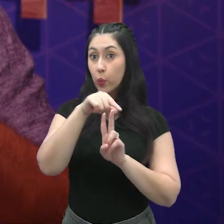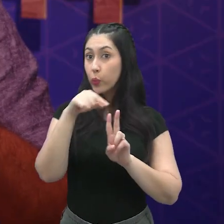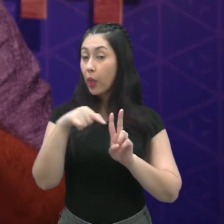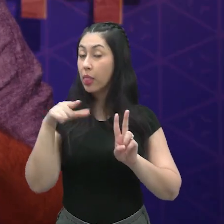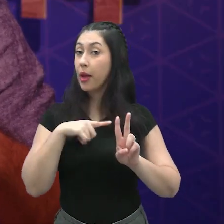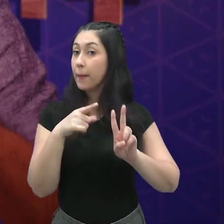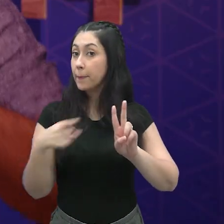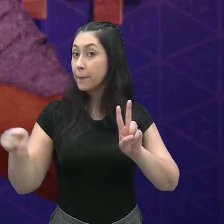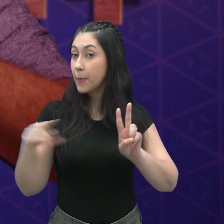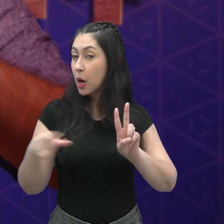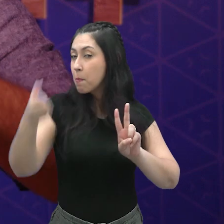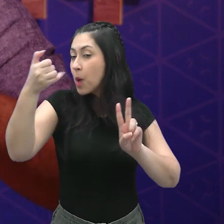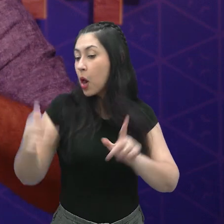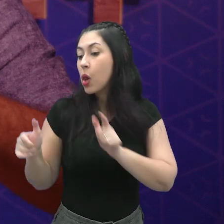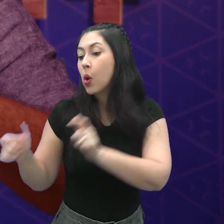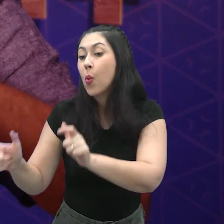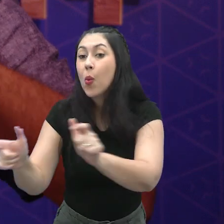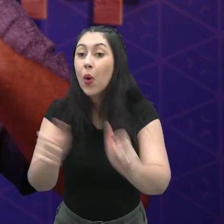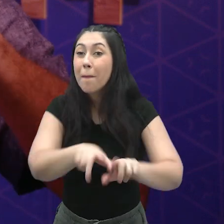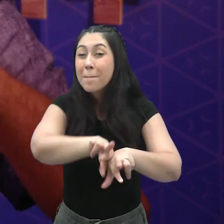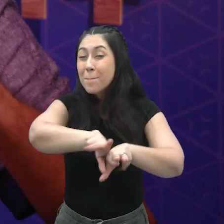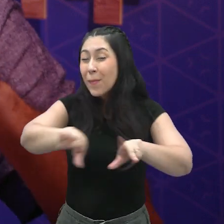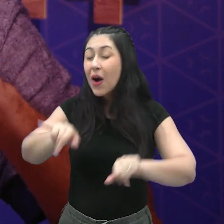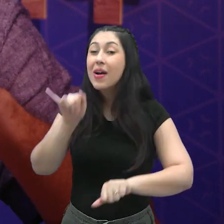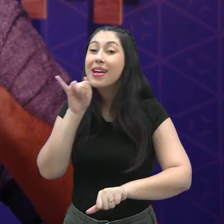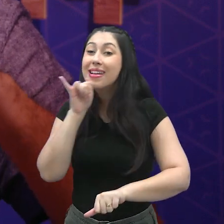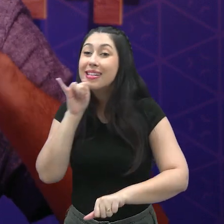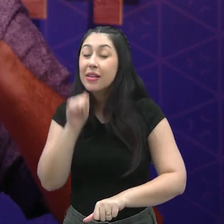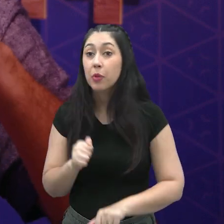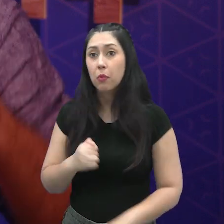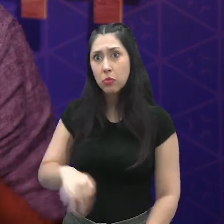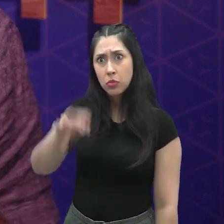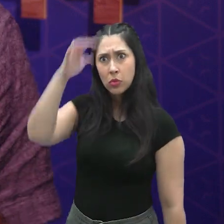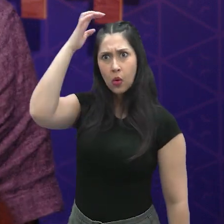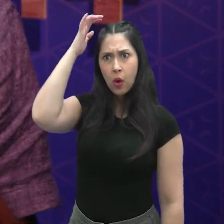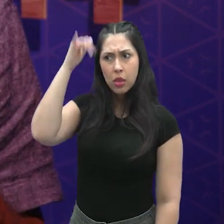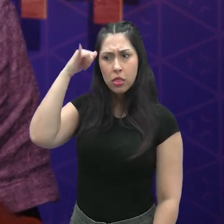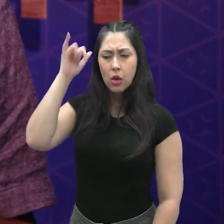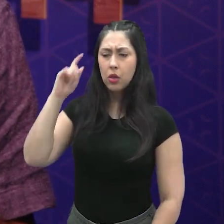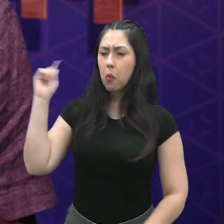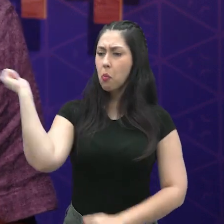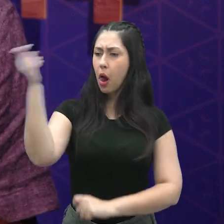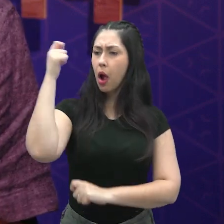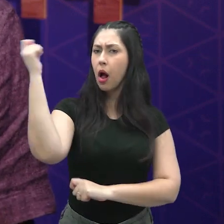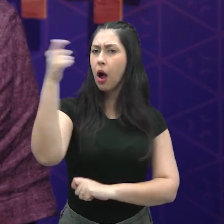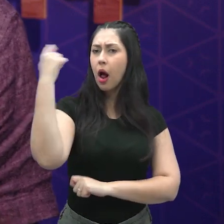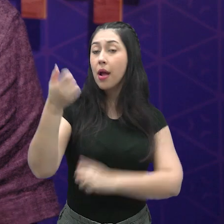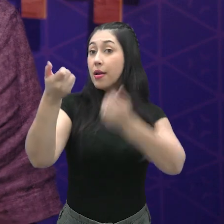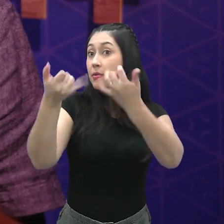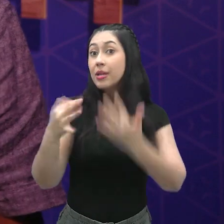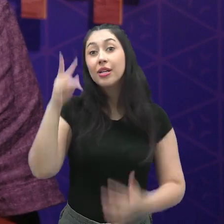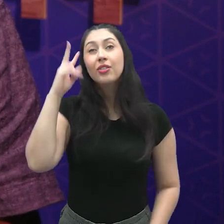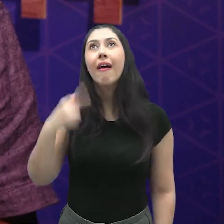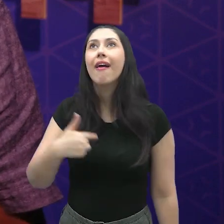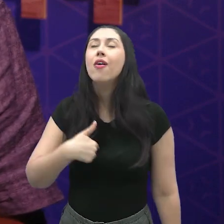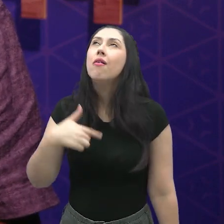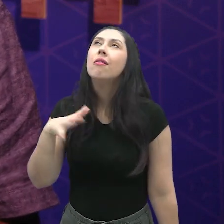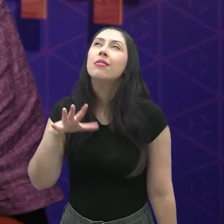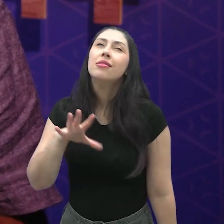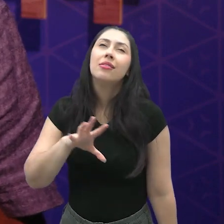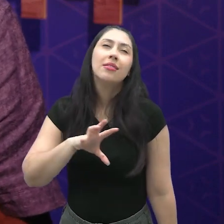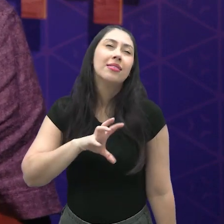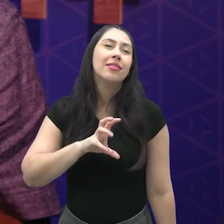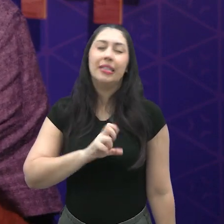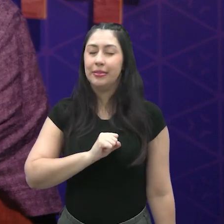têm algumas músicas que falam de vários lugares. Então, vou colocar aqui um exemplo. A música Rei do Gado. Ela relata uma história, inclusive é a minha música